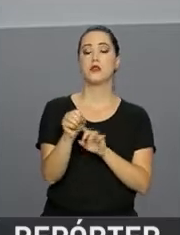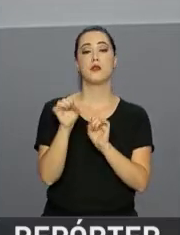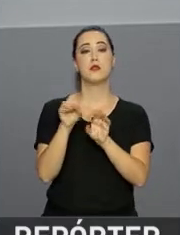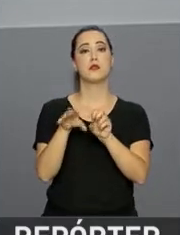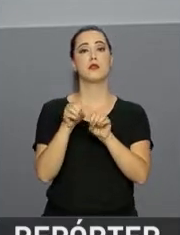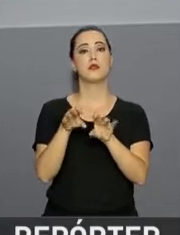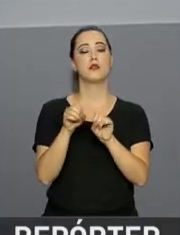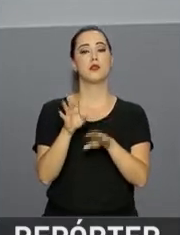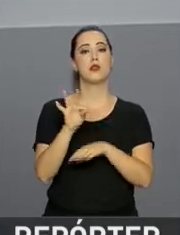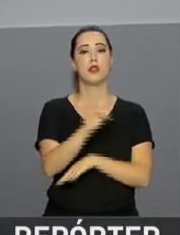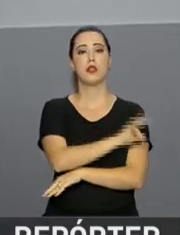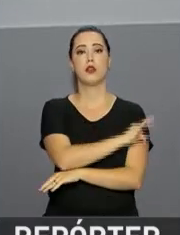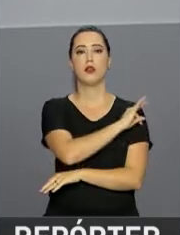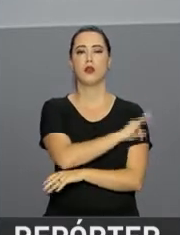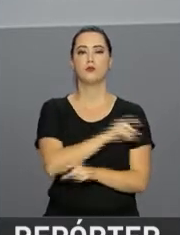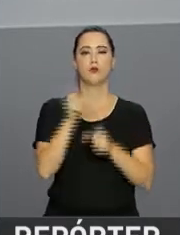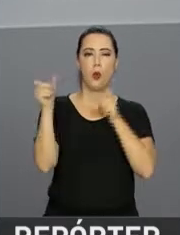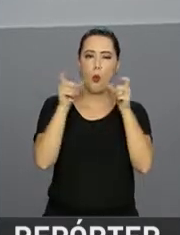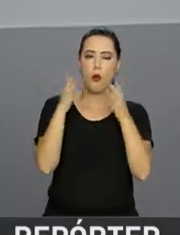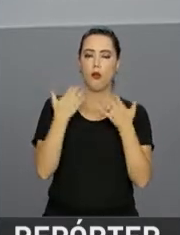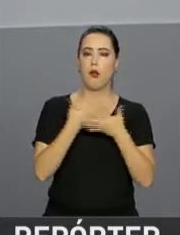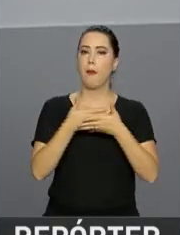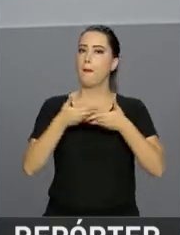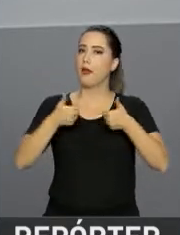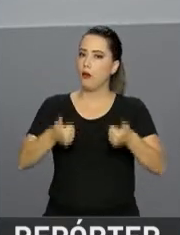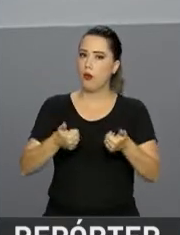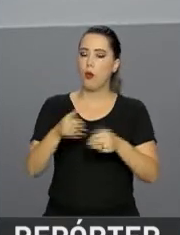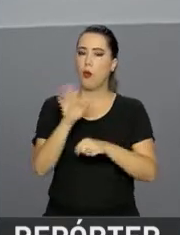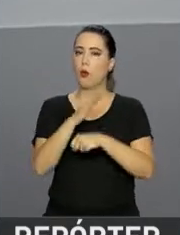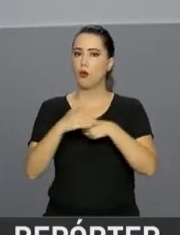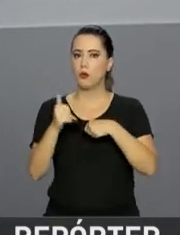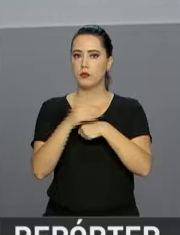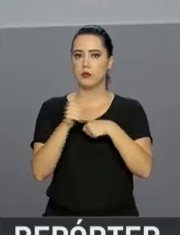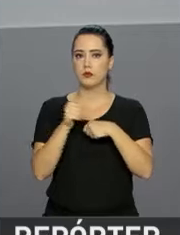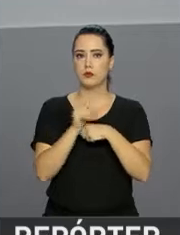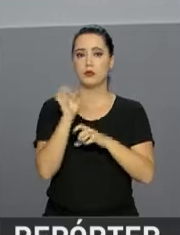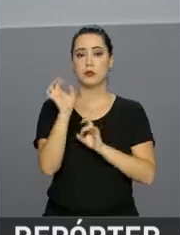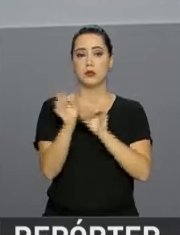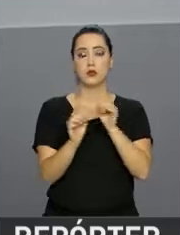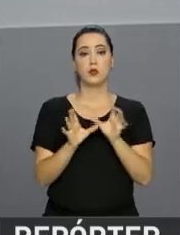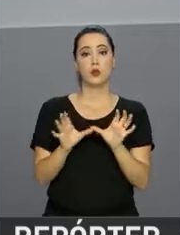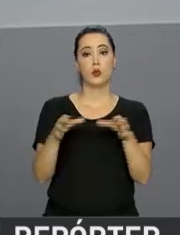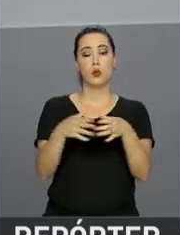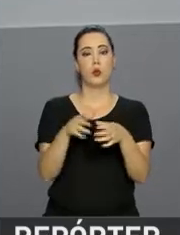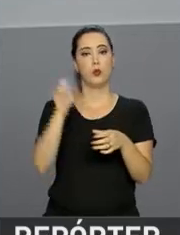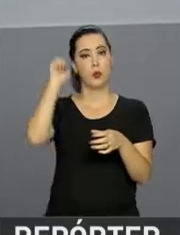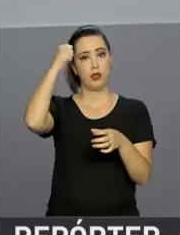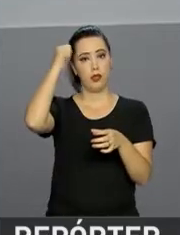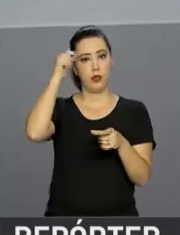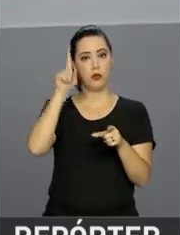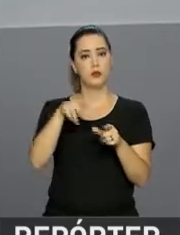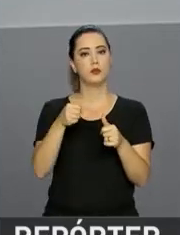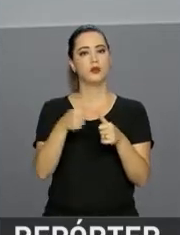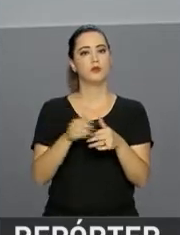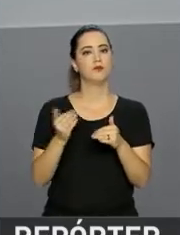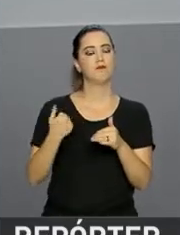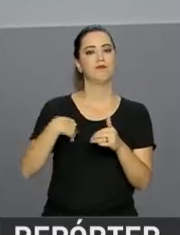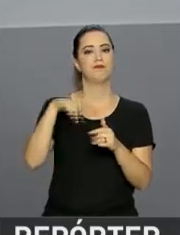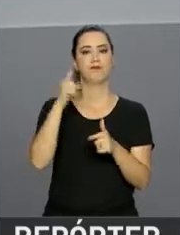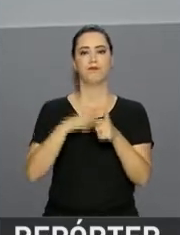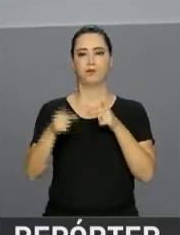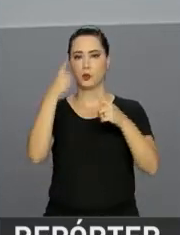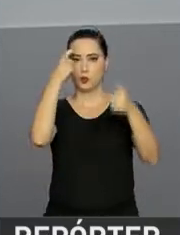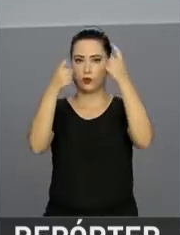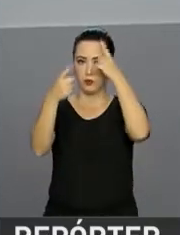para que possam ter um olhar mais cuidadoso para as especificidades da população negra que está entre as maiores vítimas